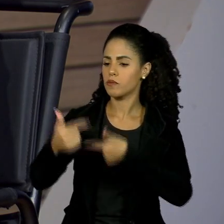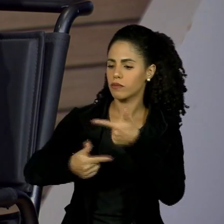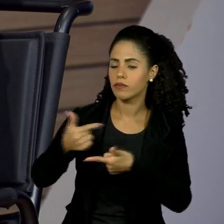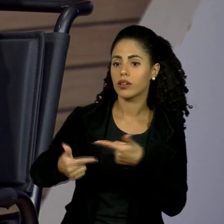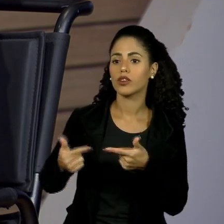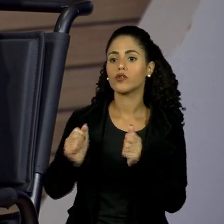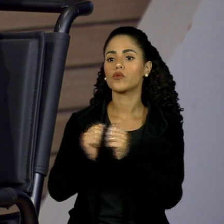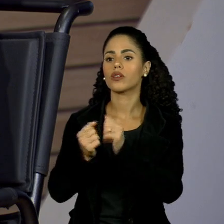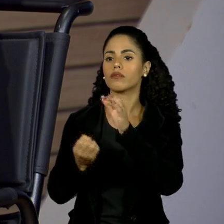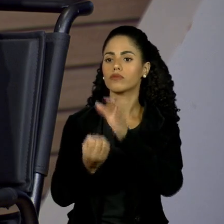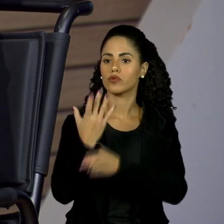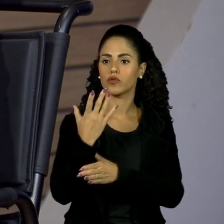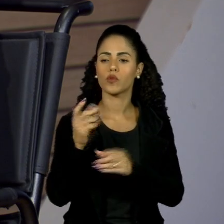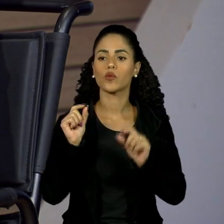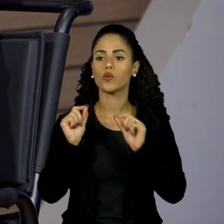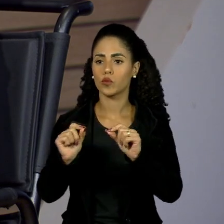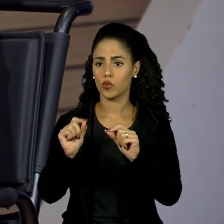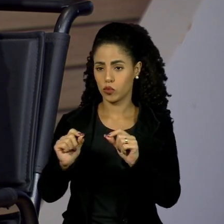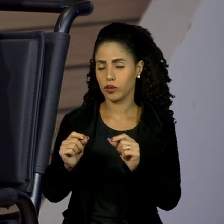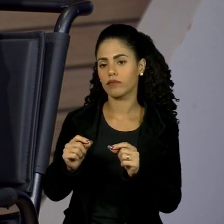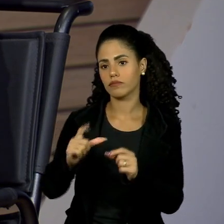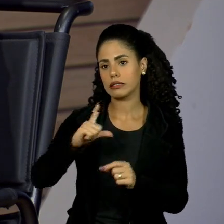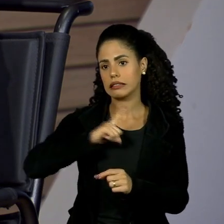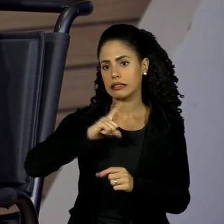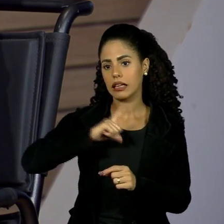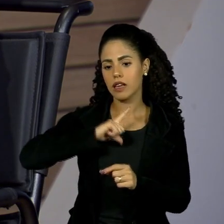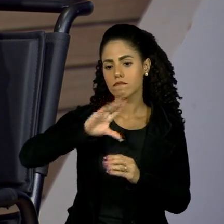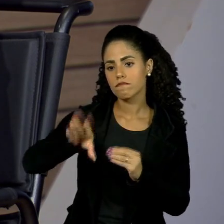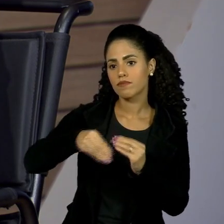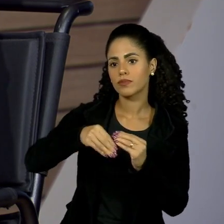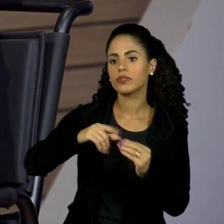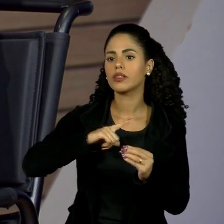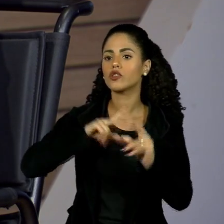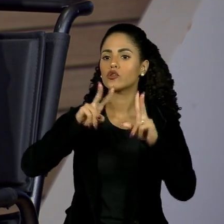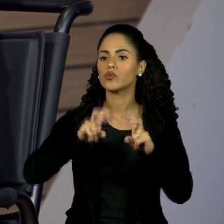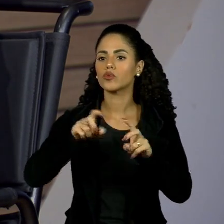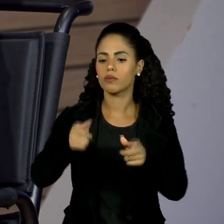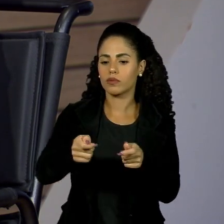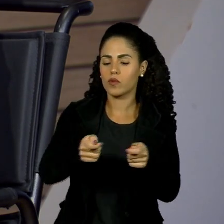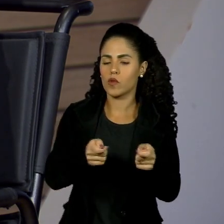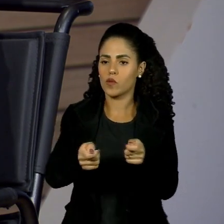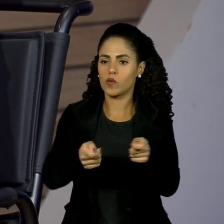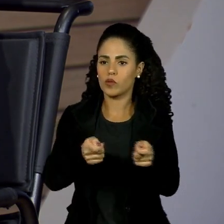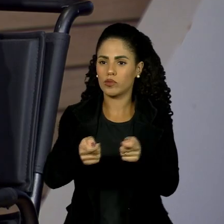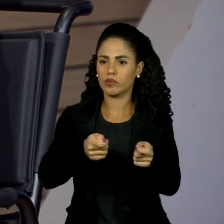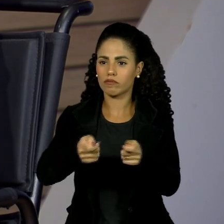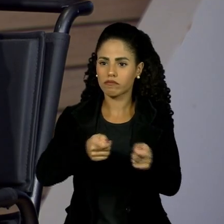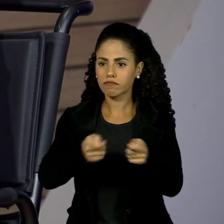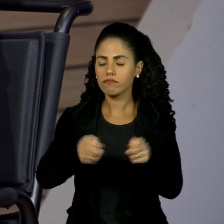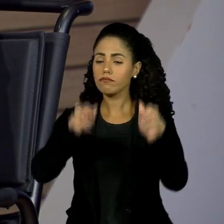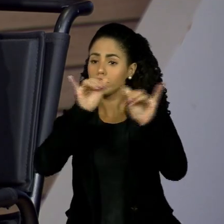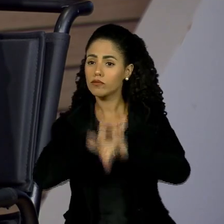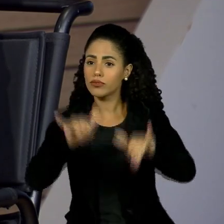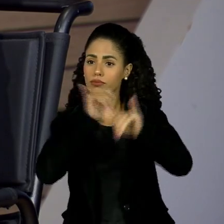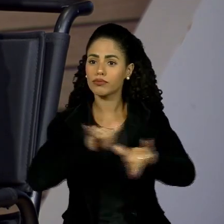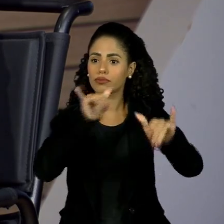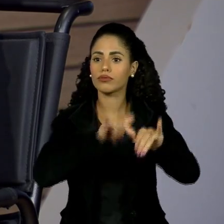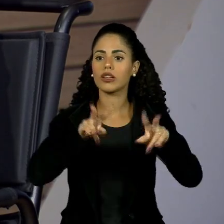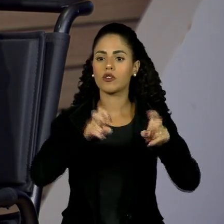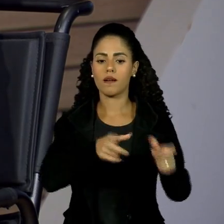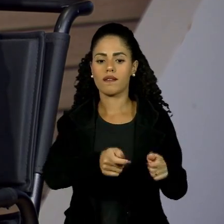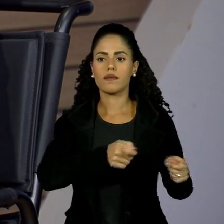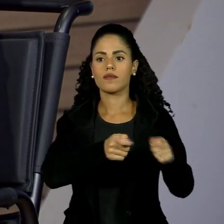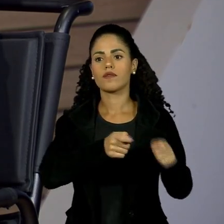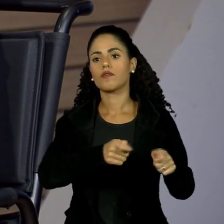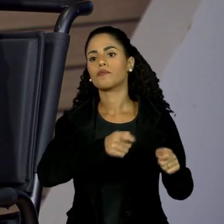disso surgiu o anexo X do CONAR, que é um anexo específico para controlar a propaganda de casa de